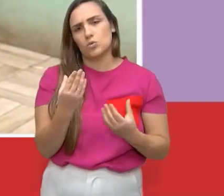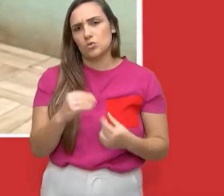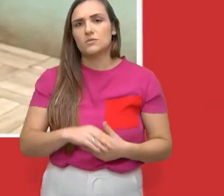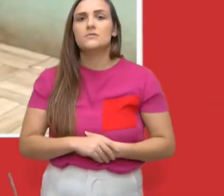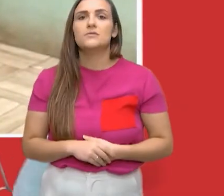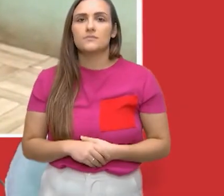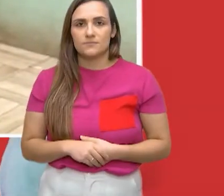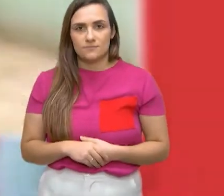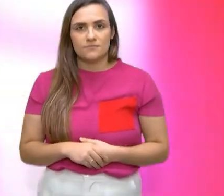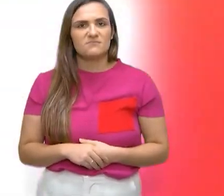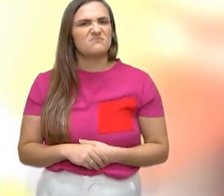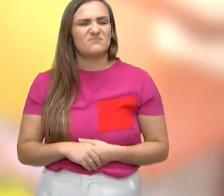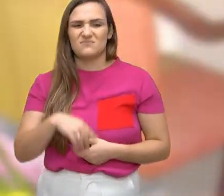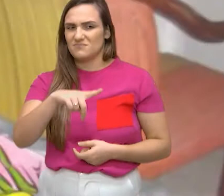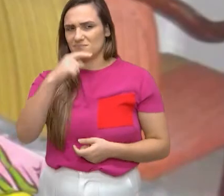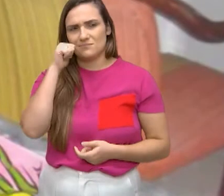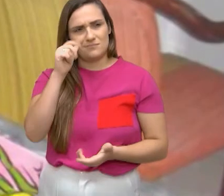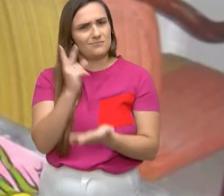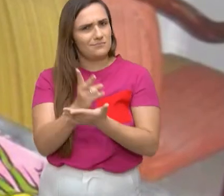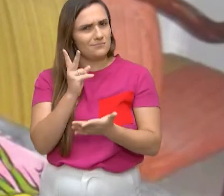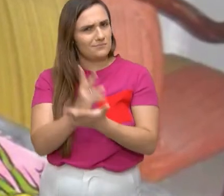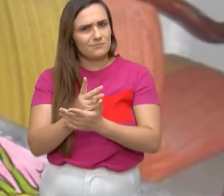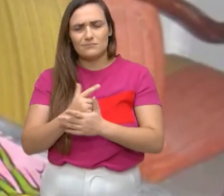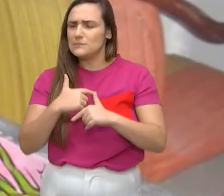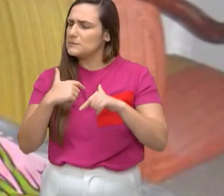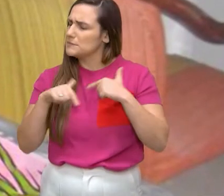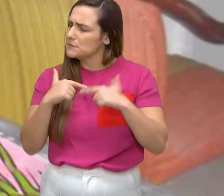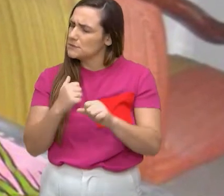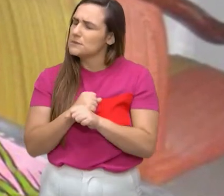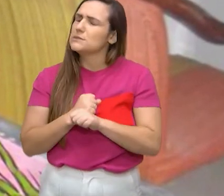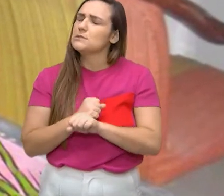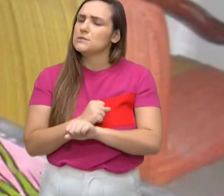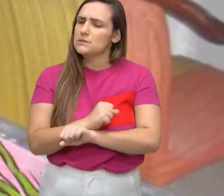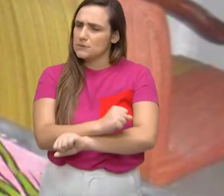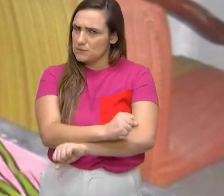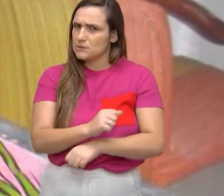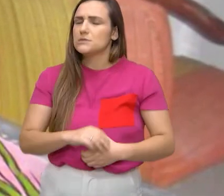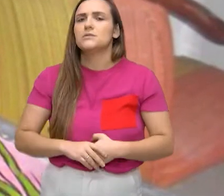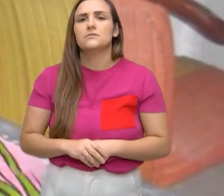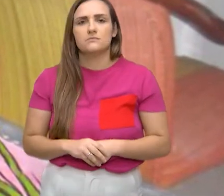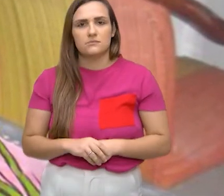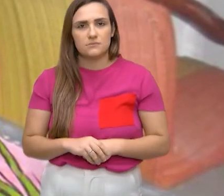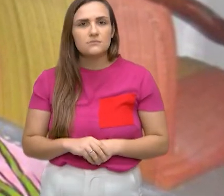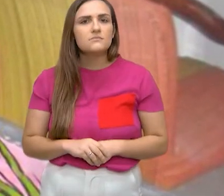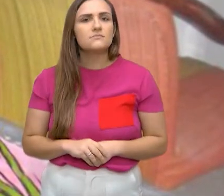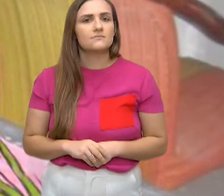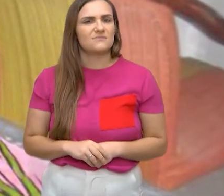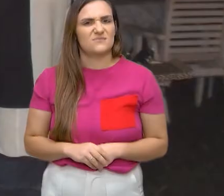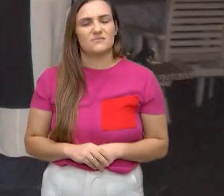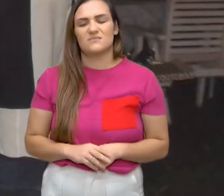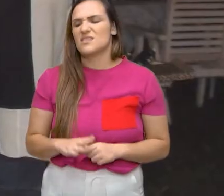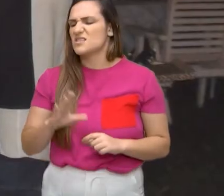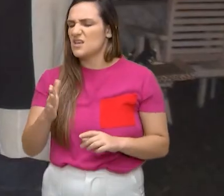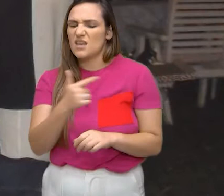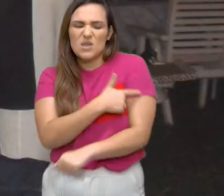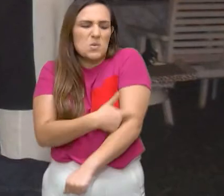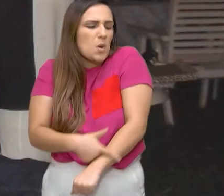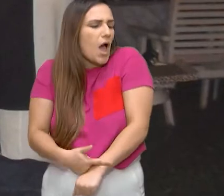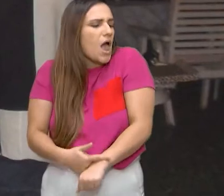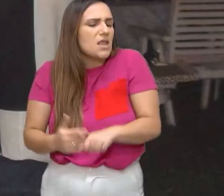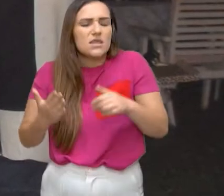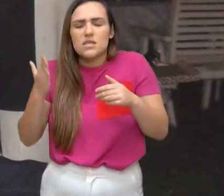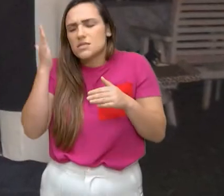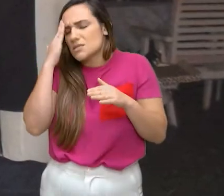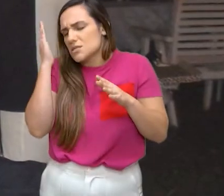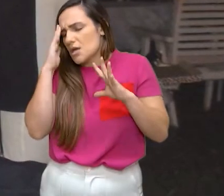nas cidades. Ela toda a vida foi trabalhadeira, muito trabalhadeira, uma